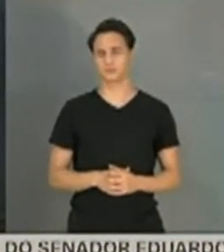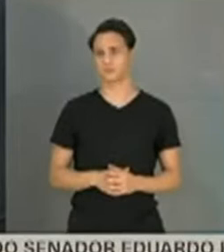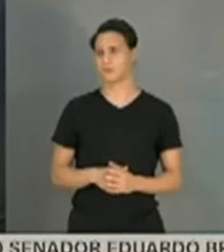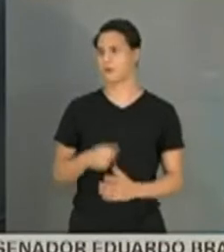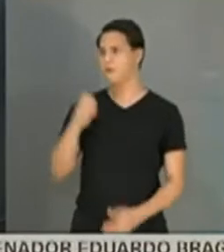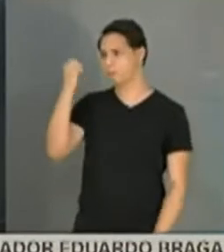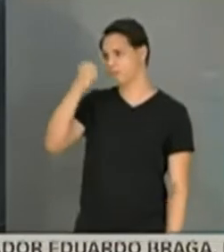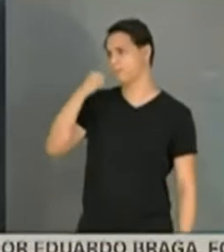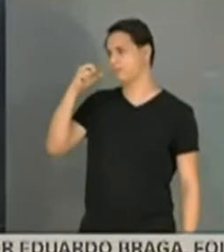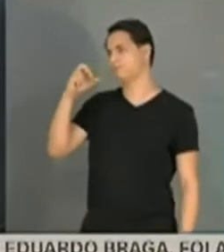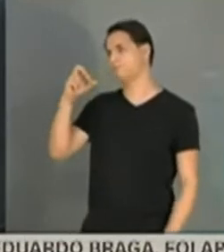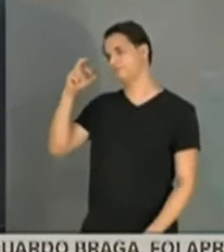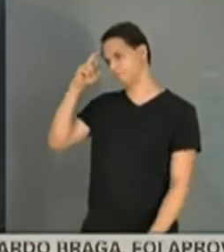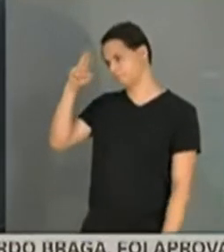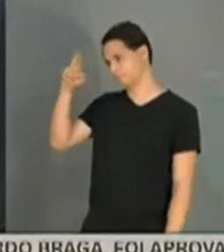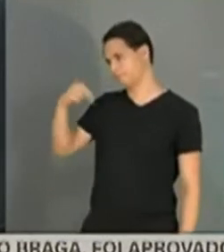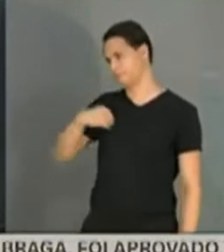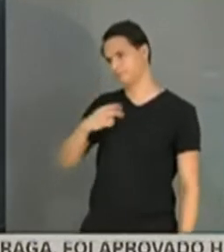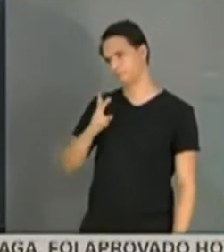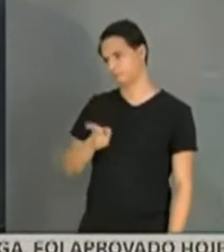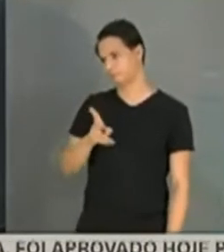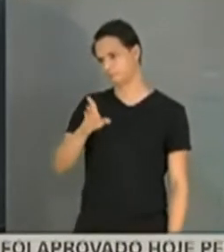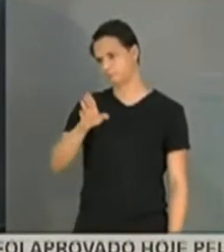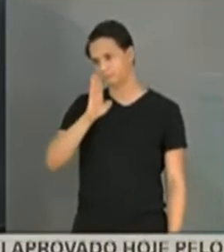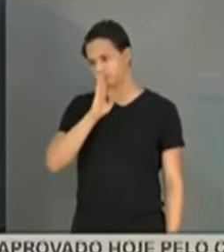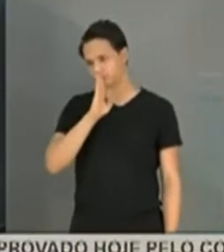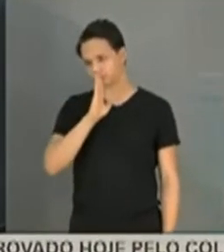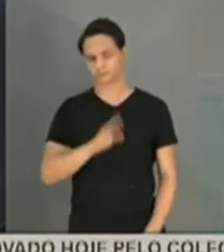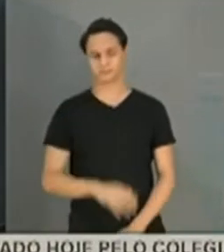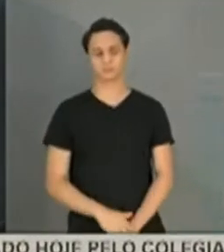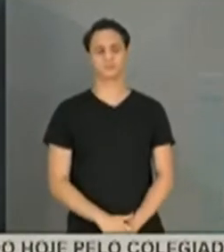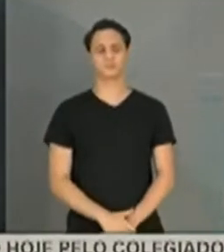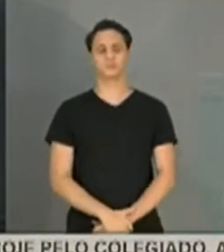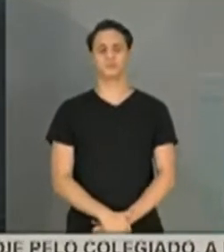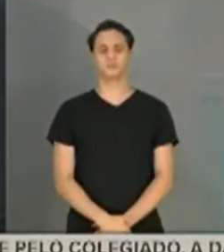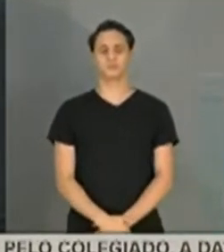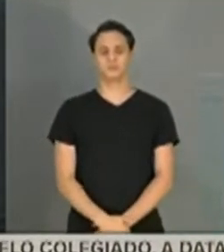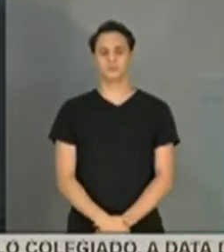Senador, com todo o respeito, eu gostaria de permanecer em silêncio.